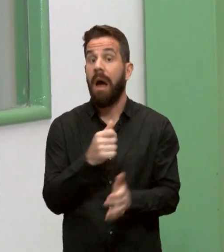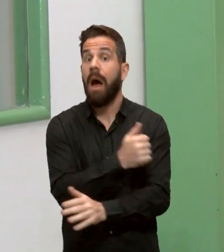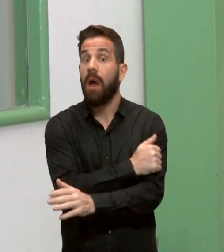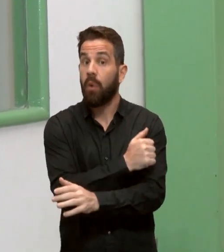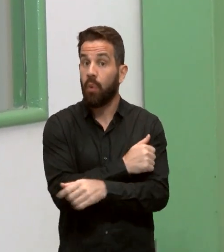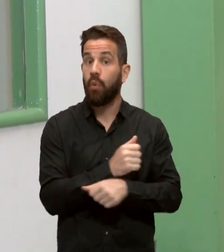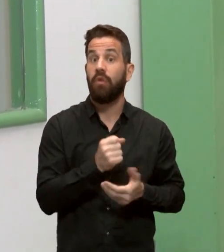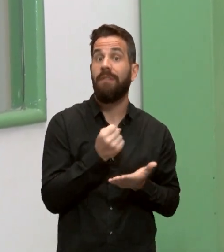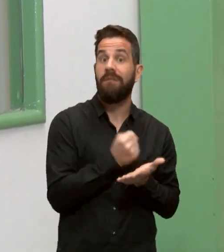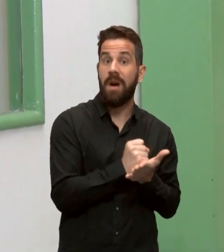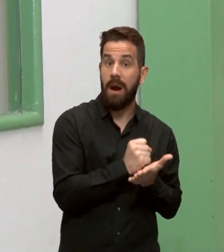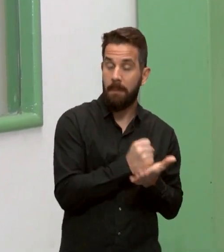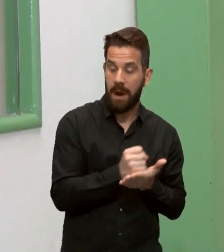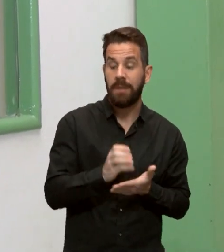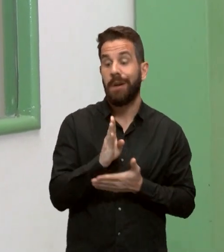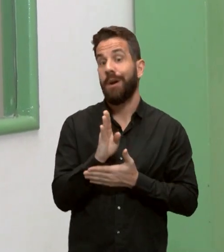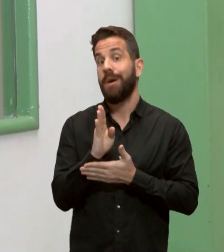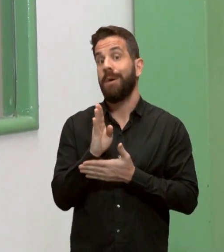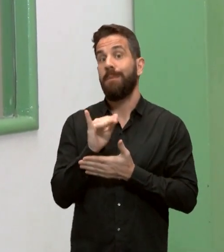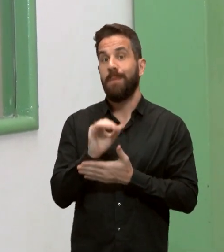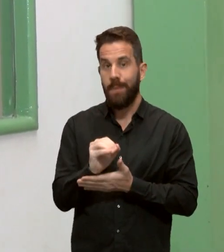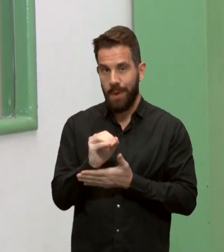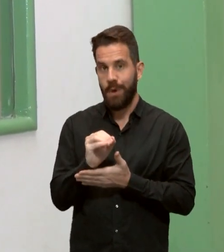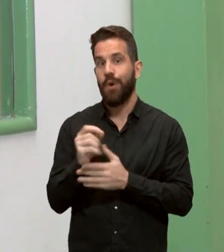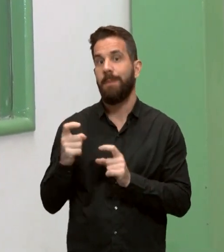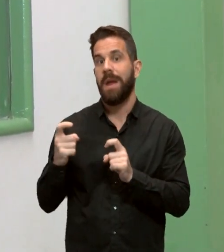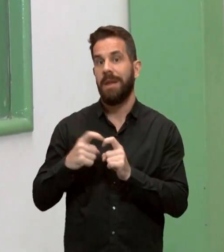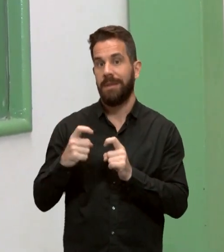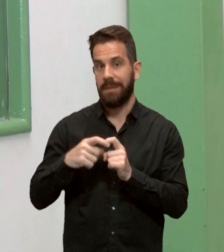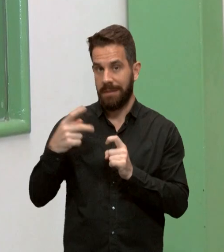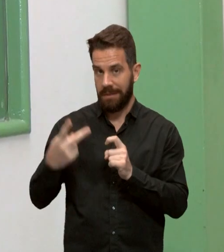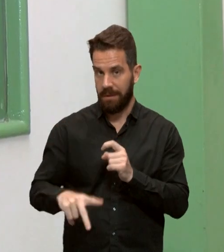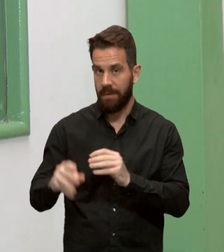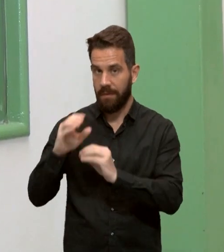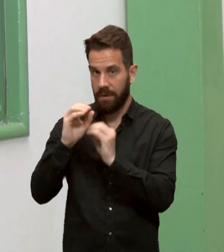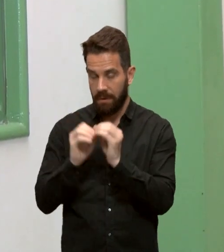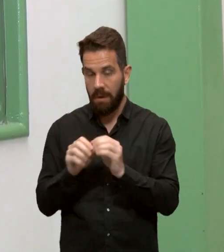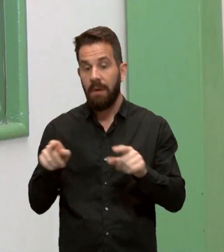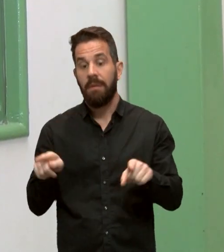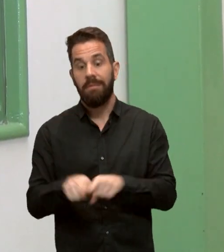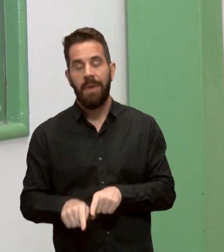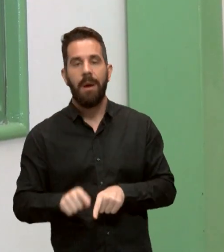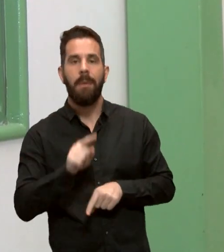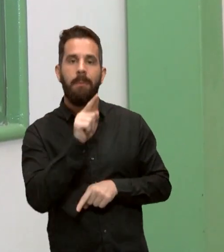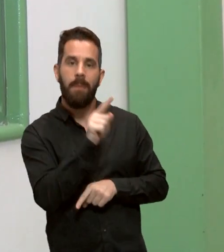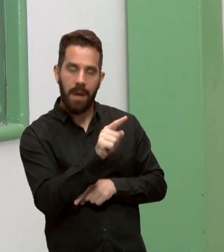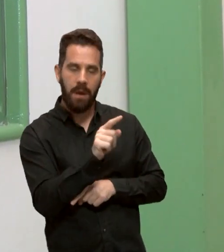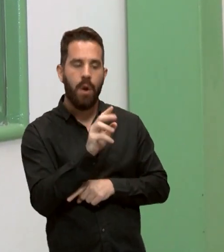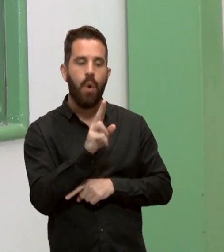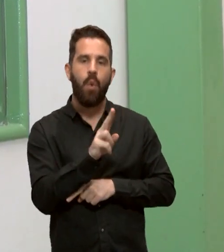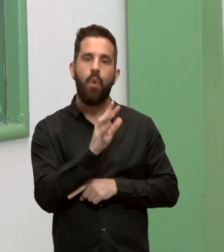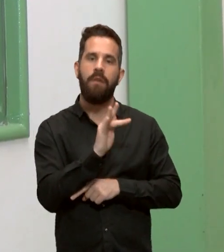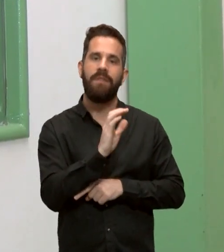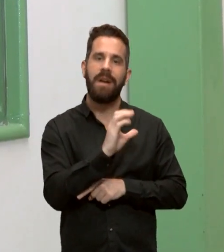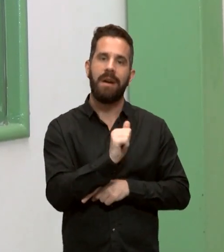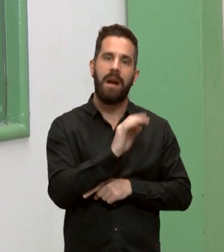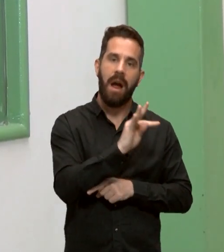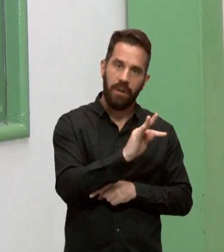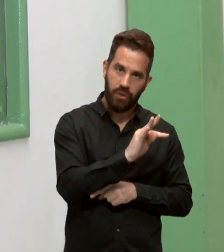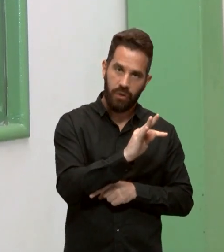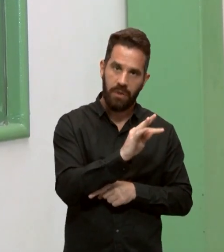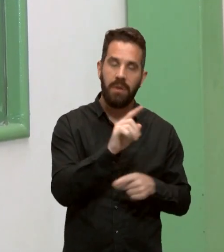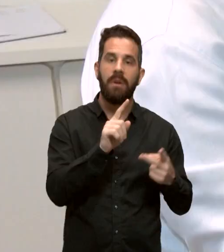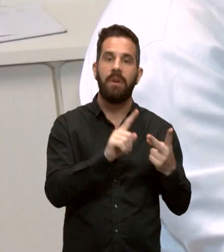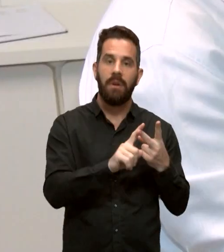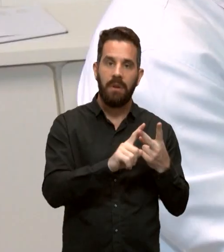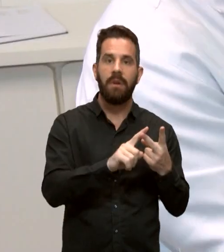farmácia e biomedicina da UFG e também da Universidade de Catalão e Jataí e também outras